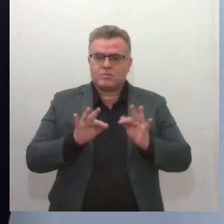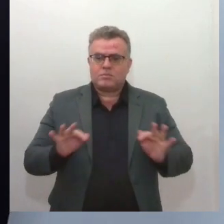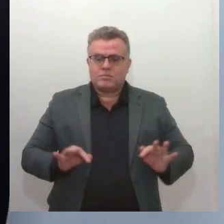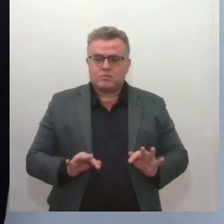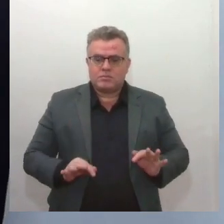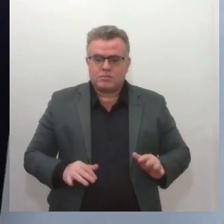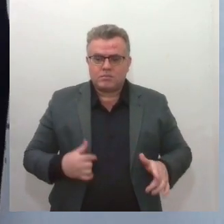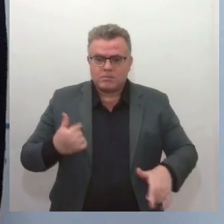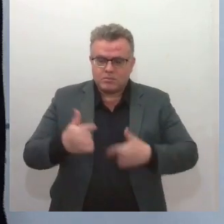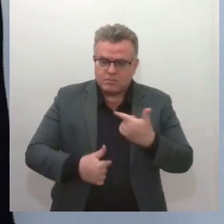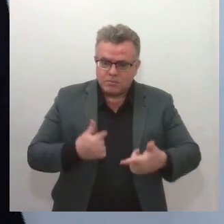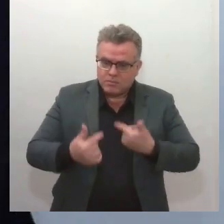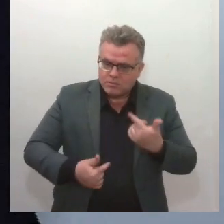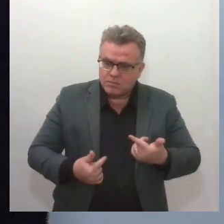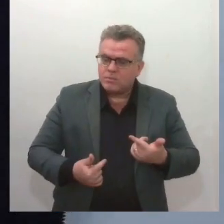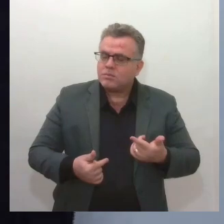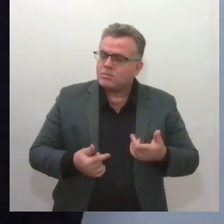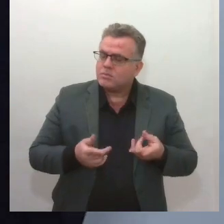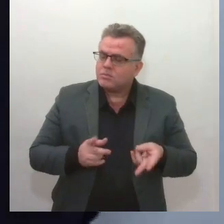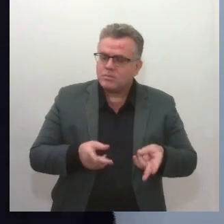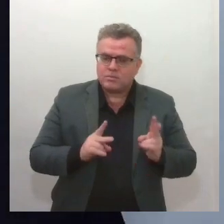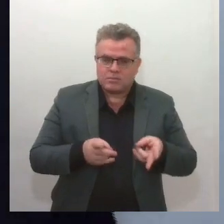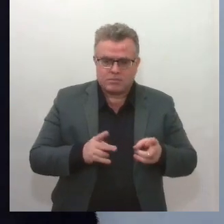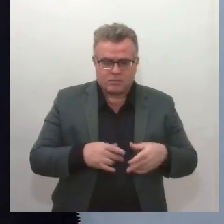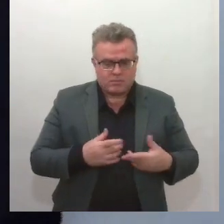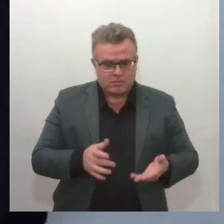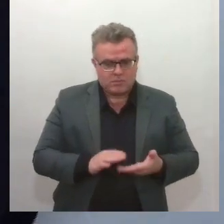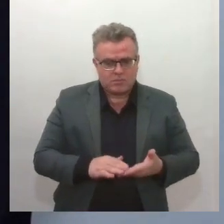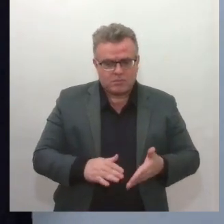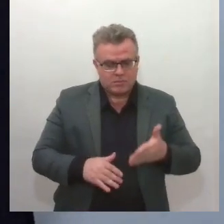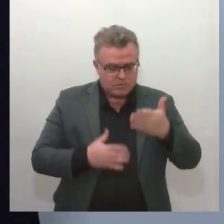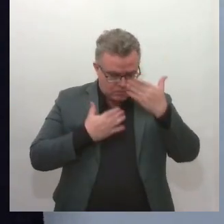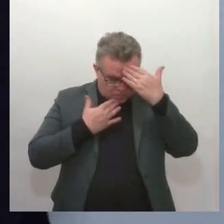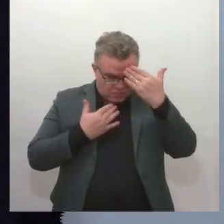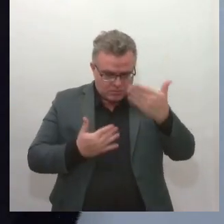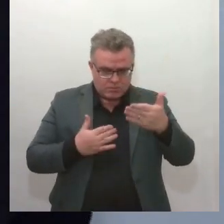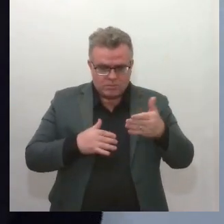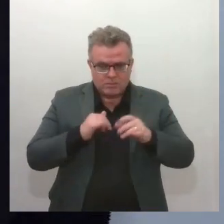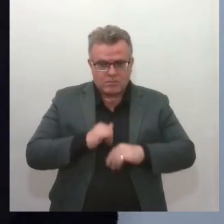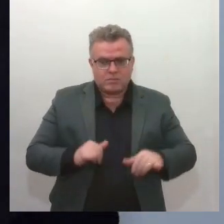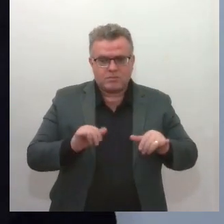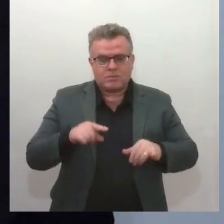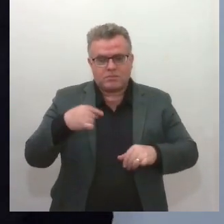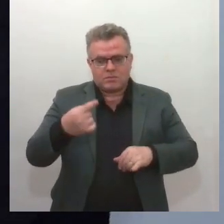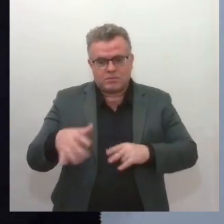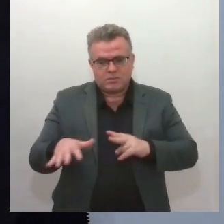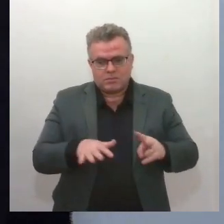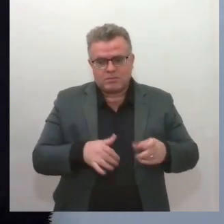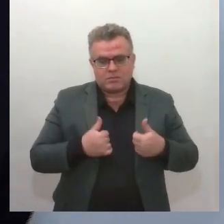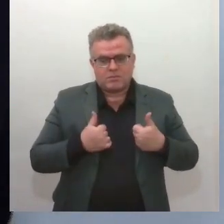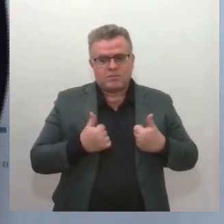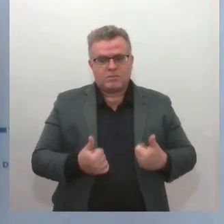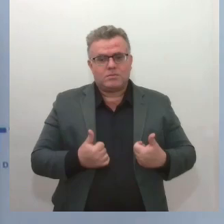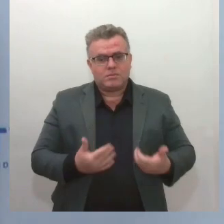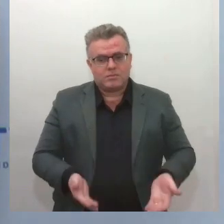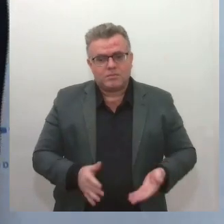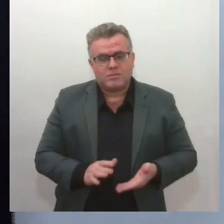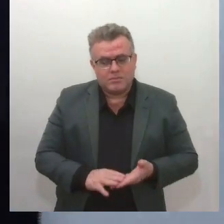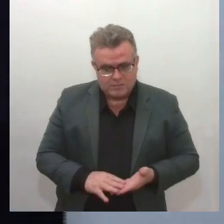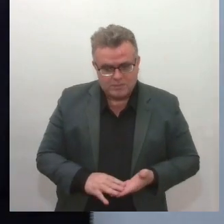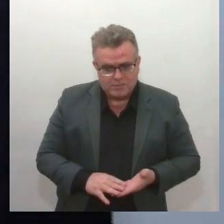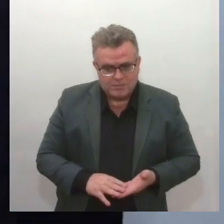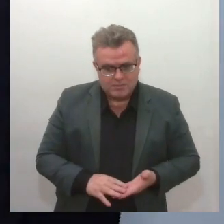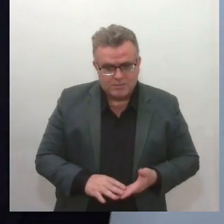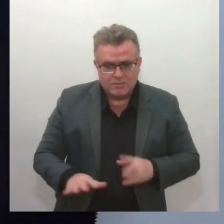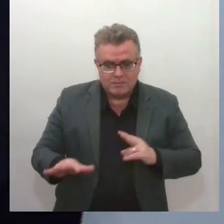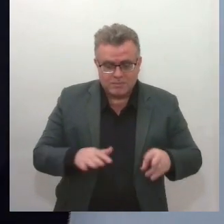pelo povo capelense. Muito obrigado pelas informações, até a próxima semana, porque ainda tem batalha durante essa semana aí em busca de